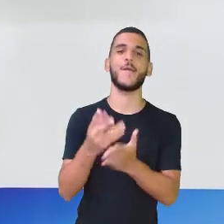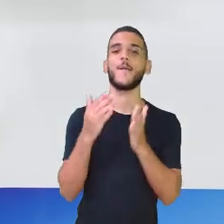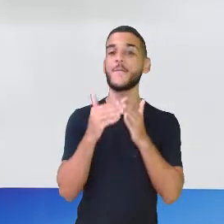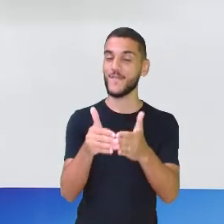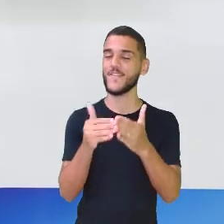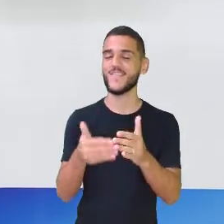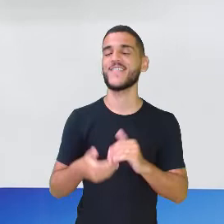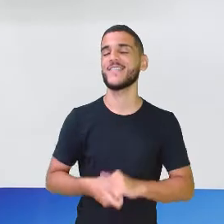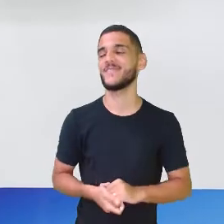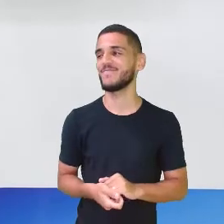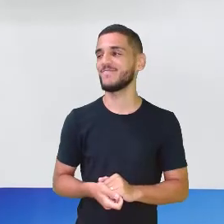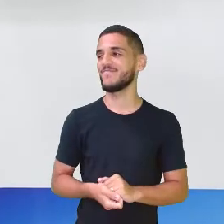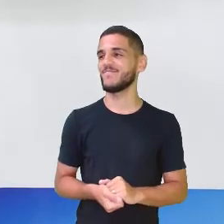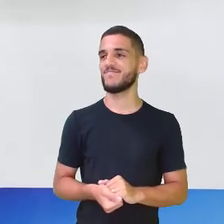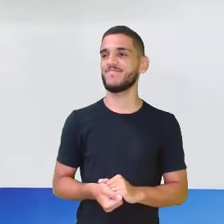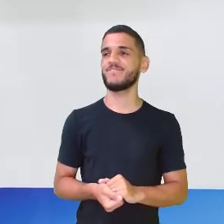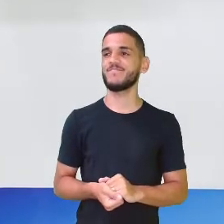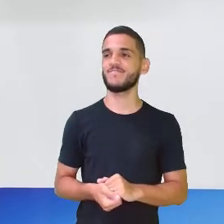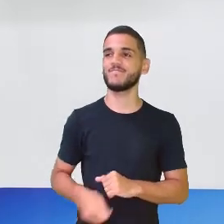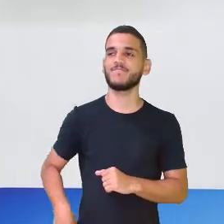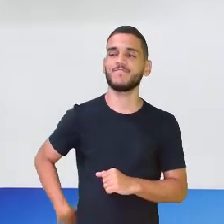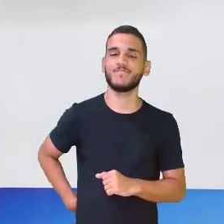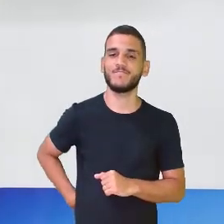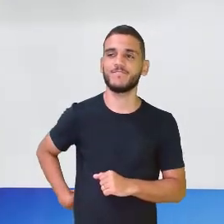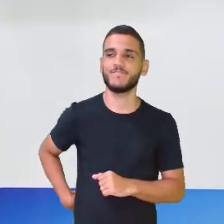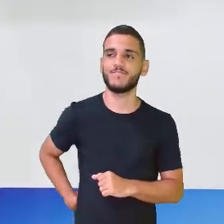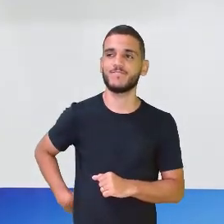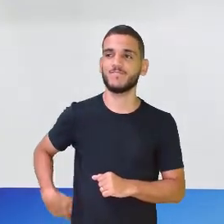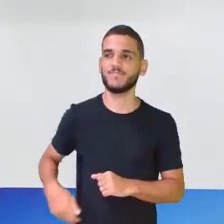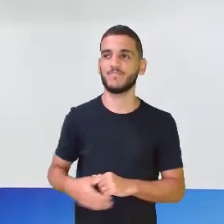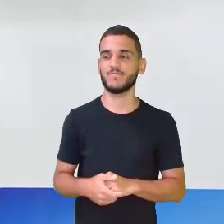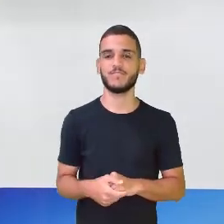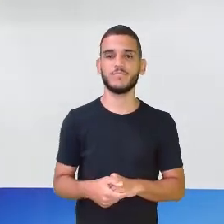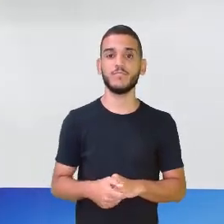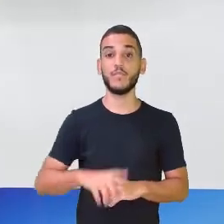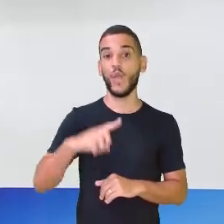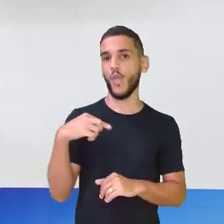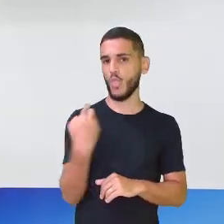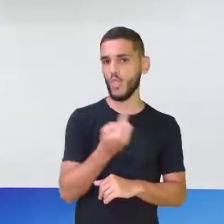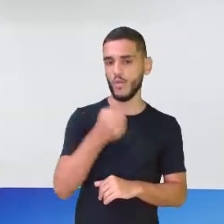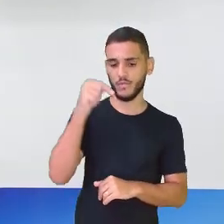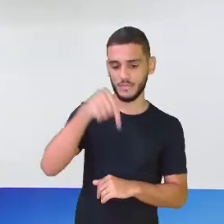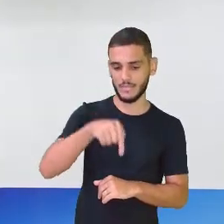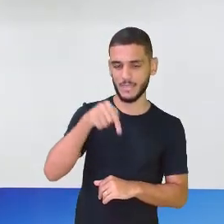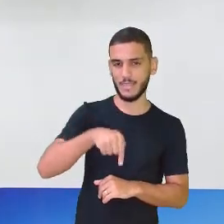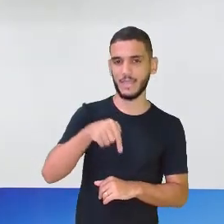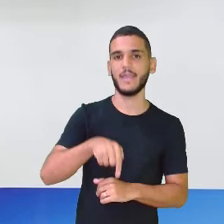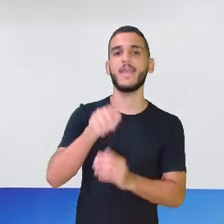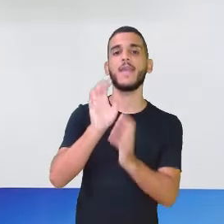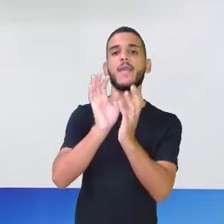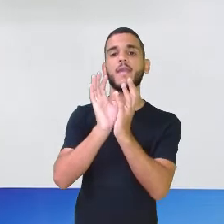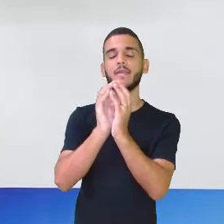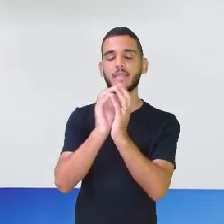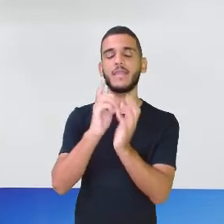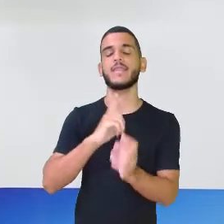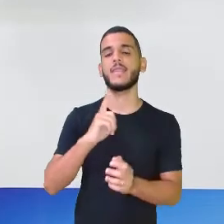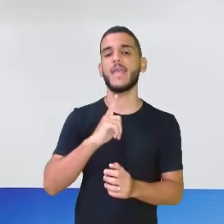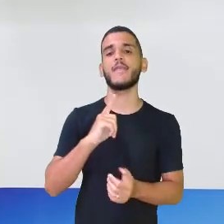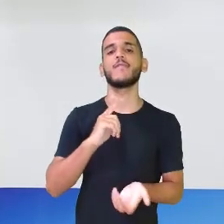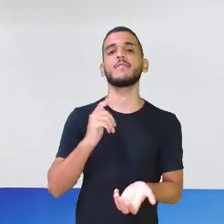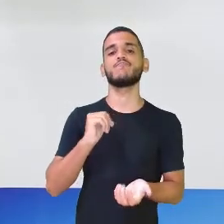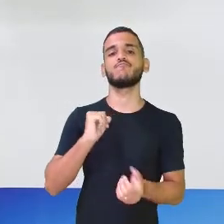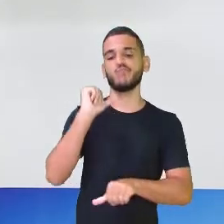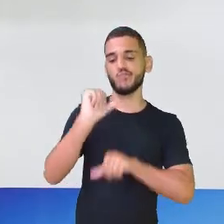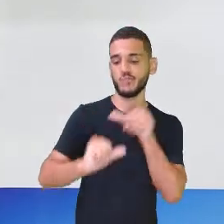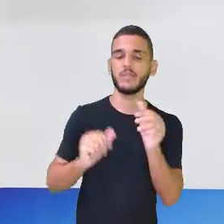ó. Olha só. A nossa cidade também a gente teve essas mudanças que a professora Kedma falou, tá? E a gente vai